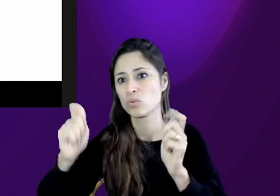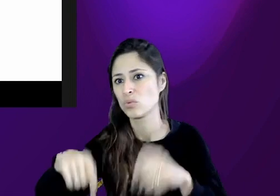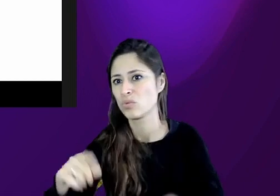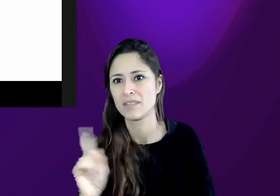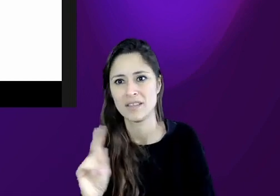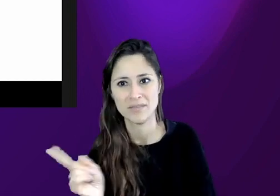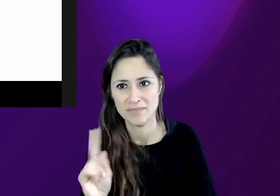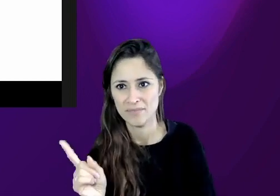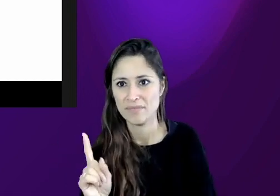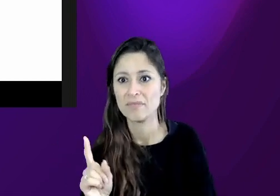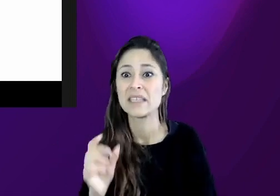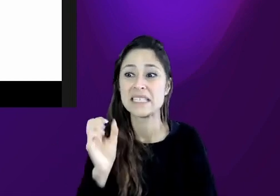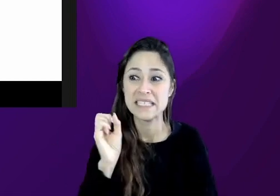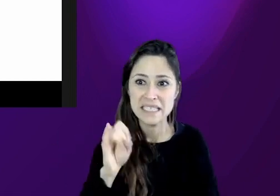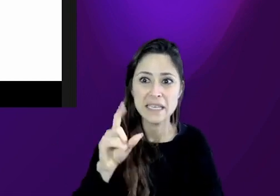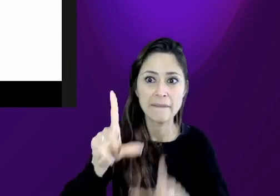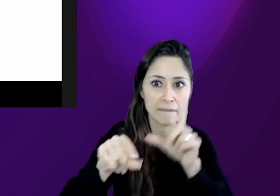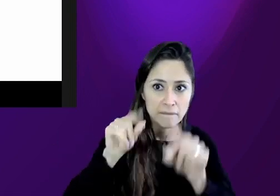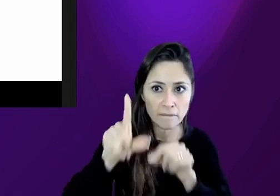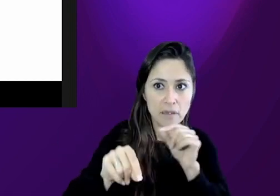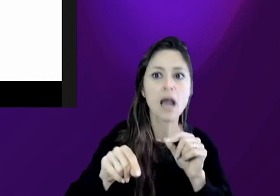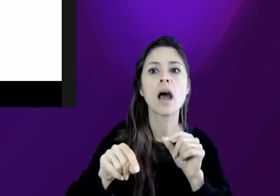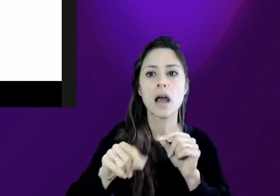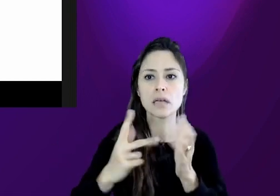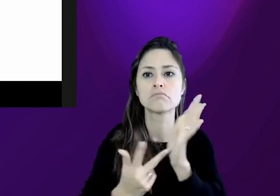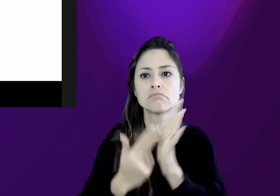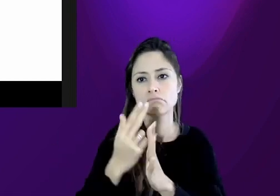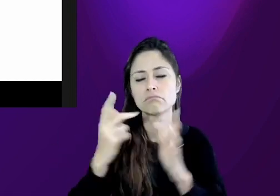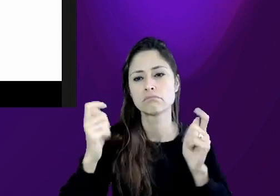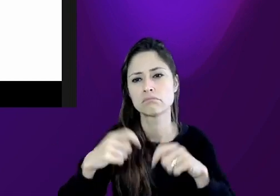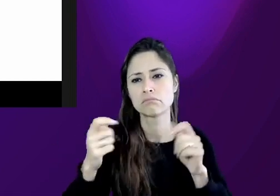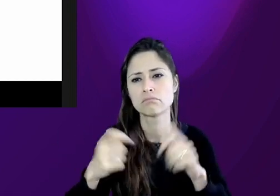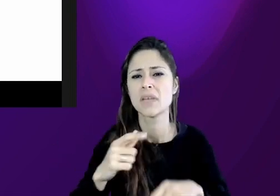casos selecionados. Tem um aumento